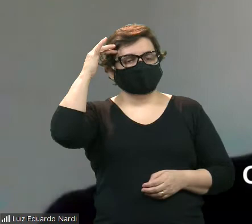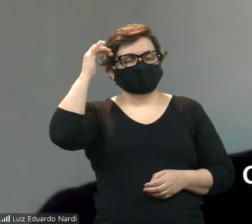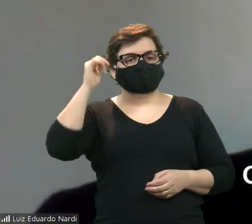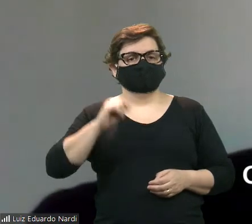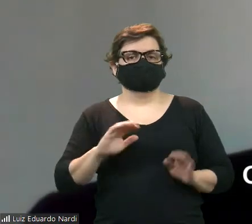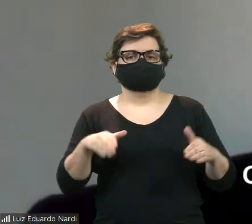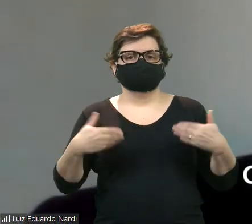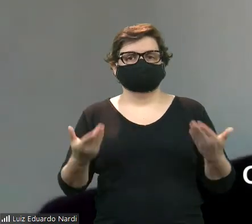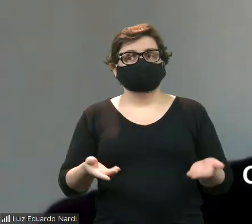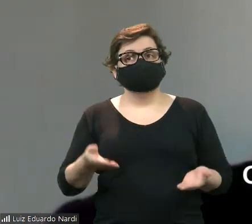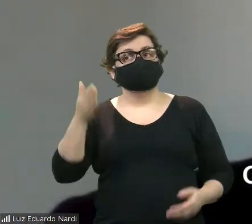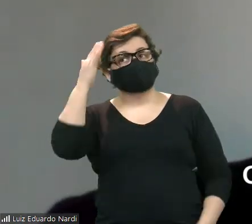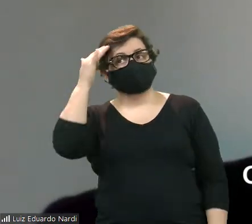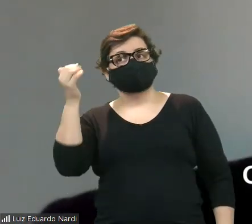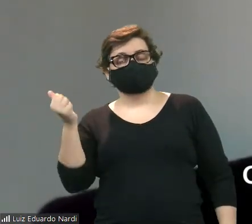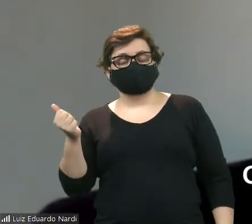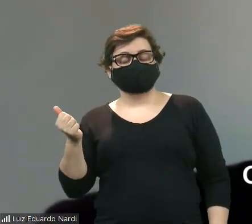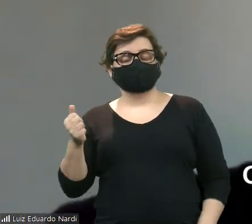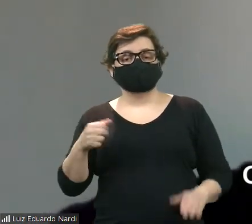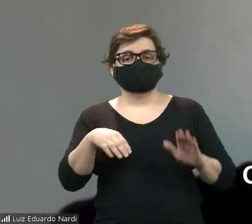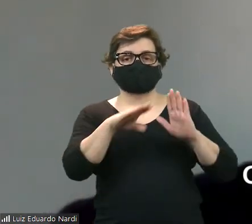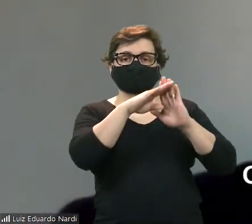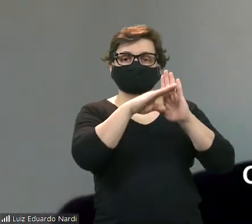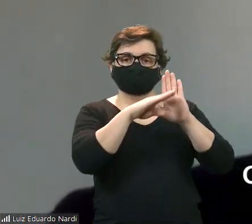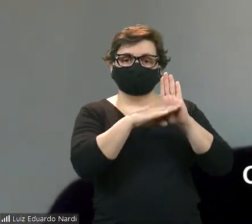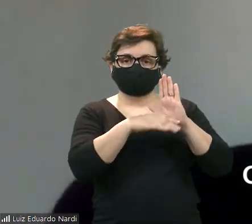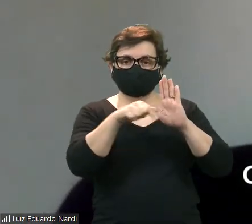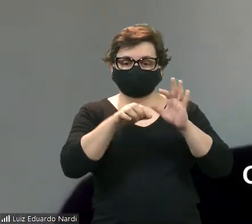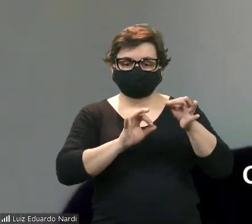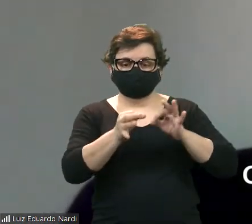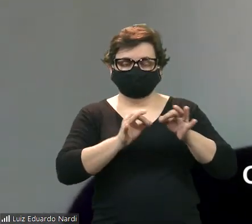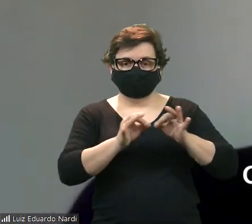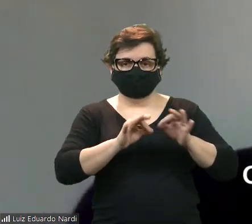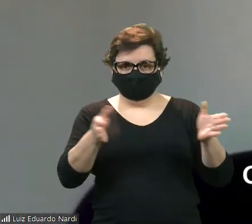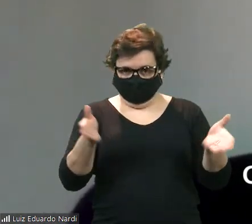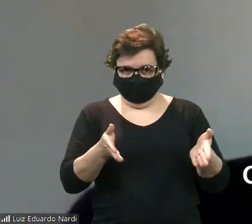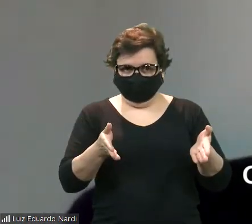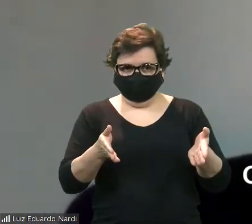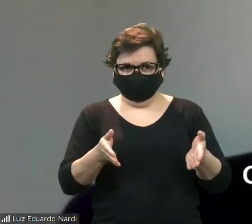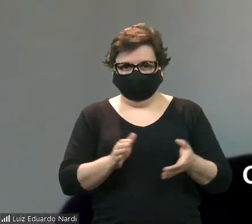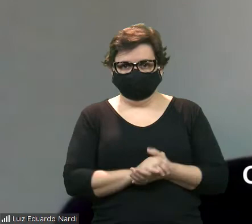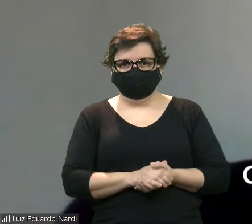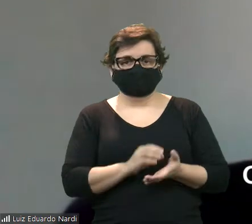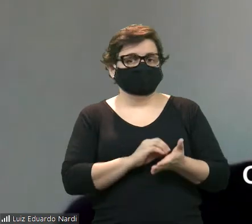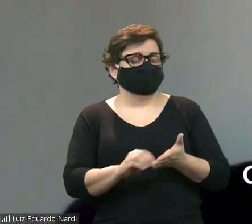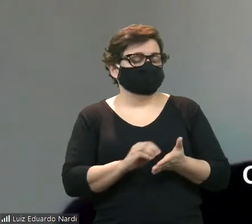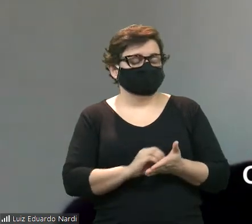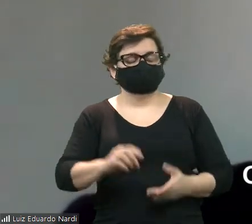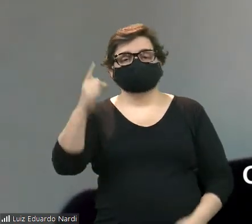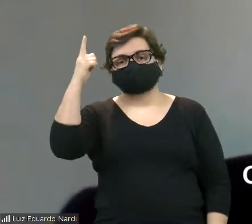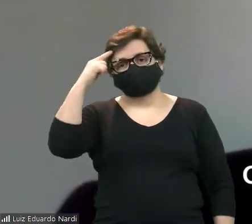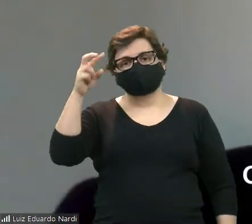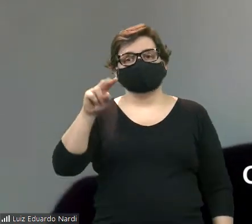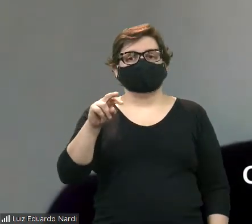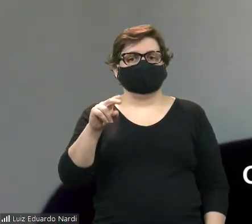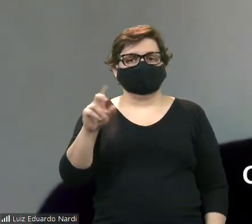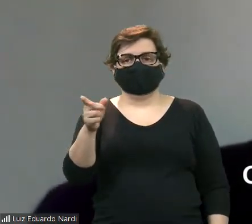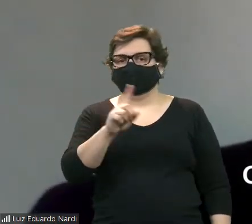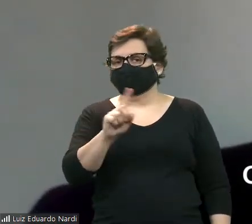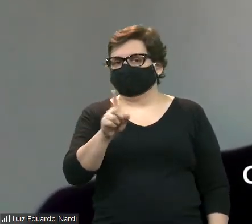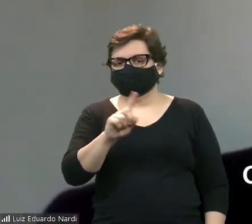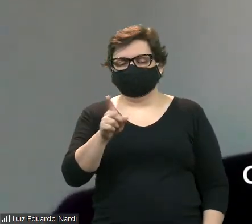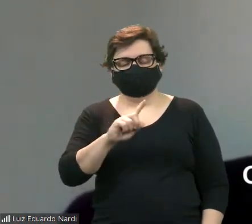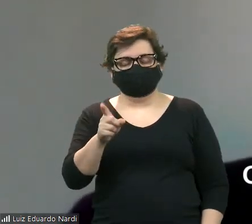tomei conhecimento da pauta, da inclusão desse projeto, e a conclusão dos secretários é a mesma. Não vem